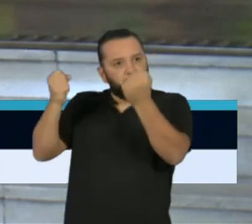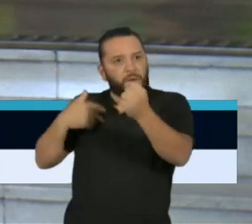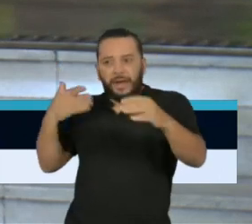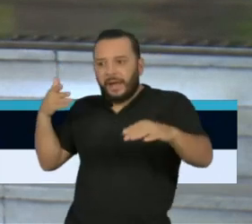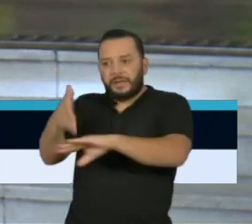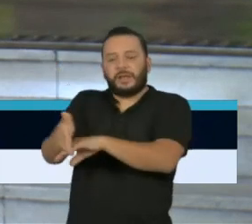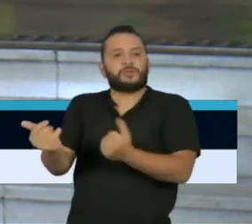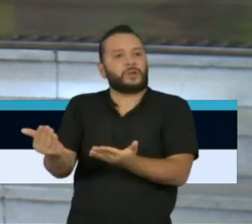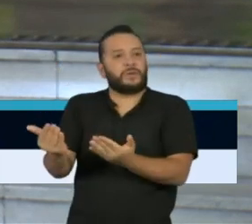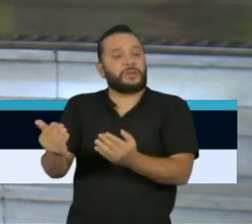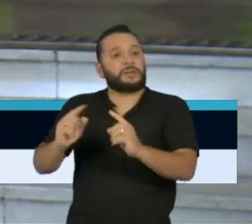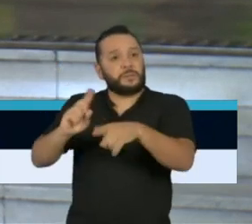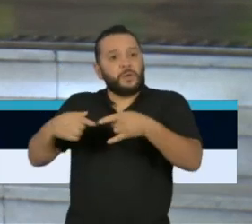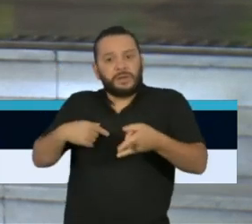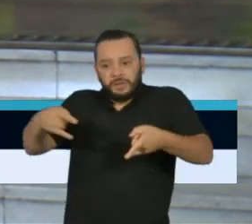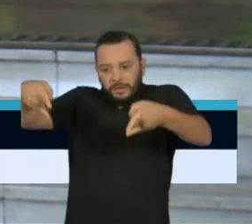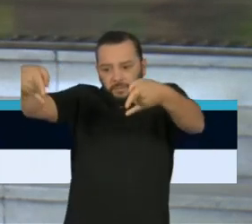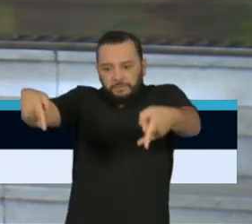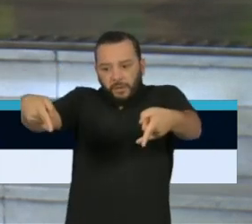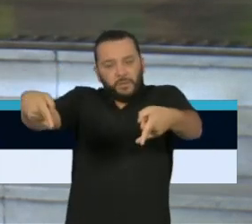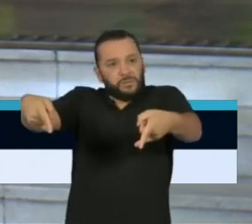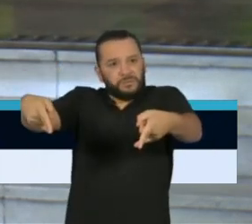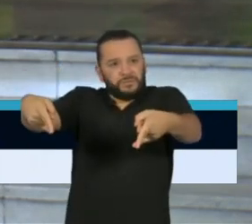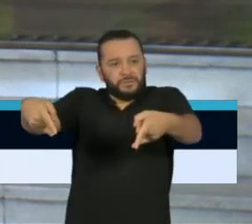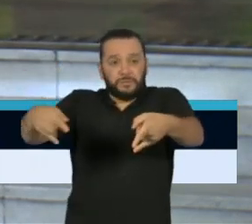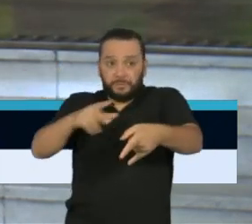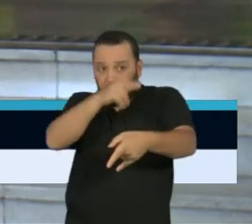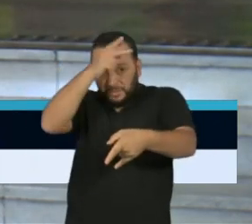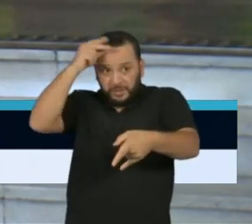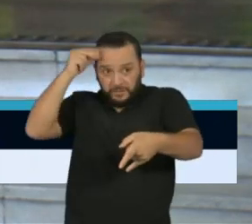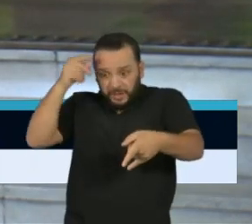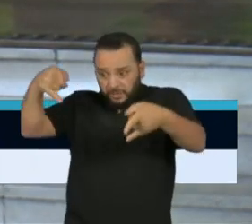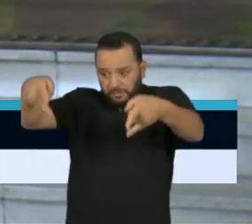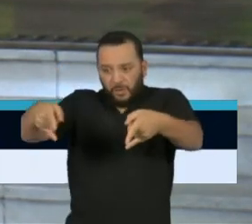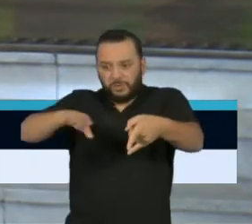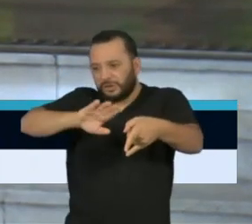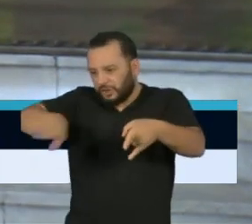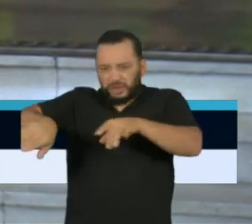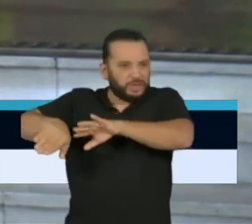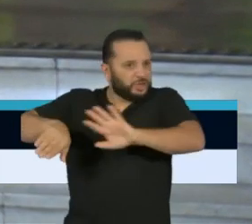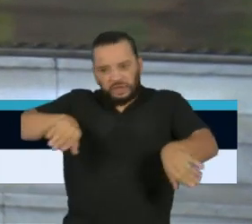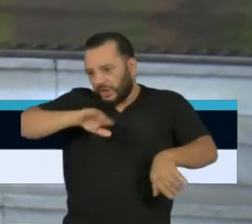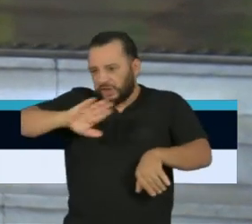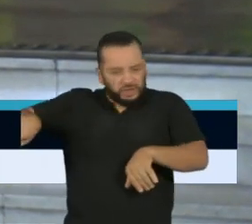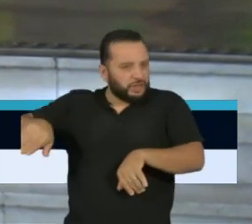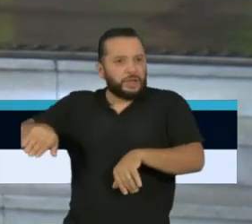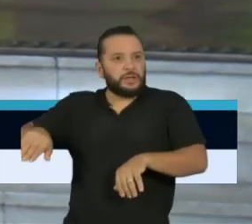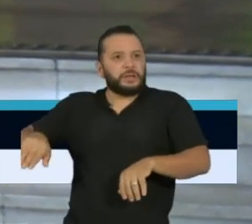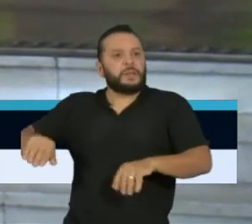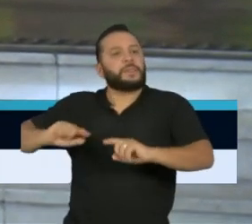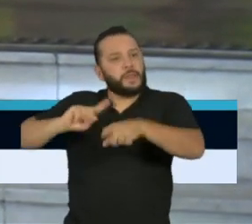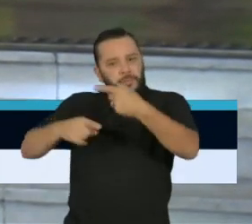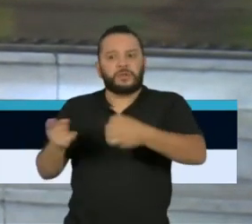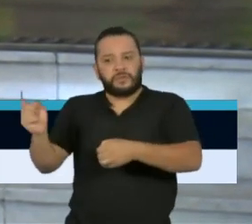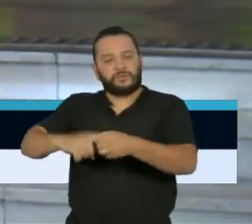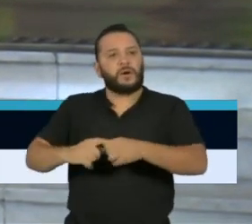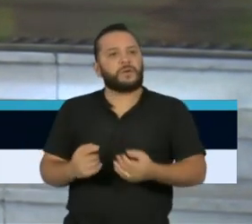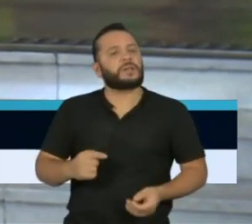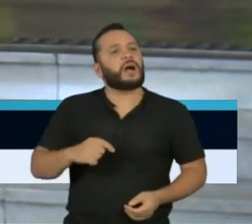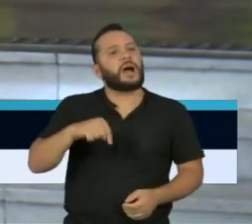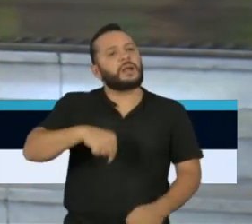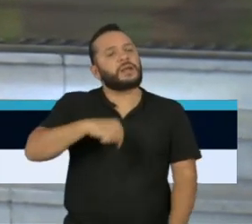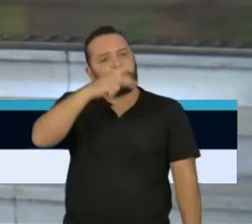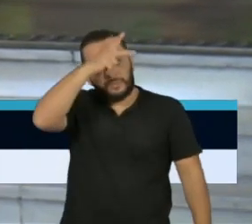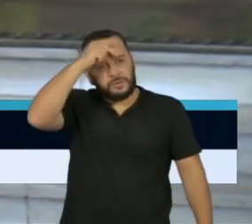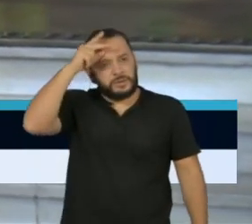quando passar isso vai ser tomada as providências. A minha pergunta para o prefeito Bruno Covas é se em São Paulo, no município de São Paulo, alguma ação vai ser feita